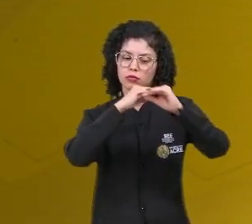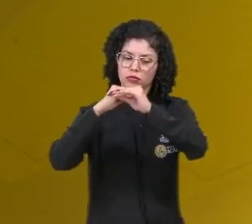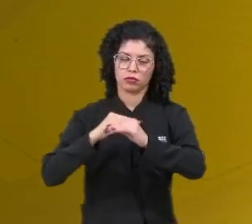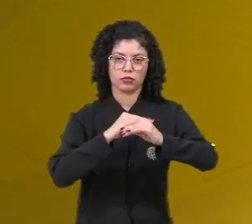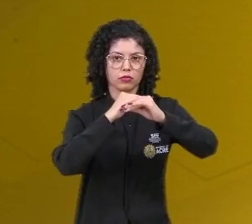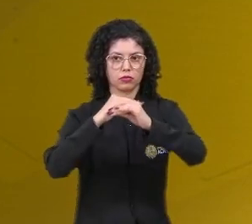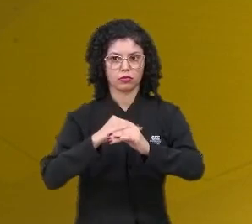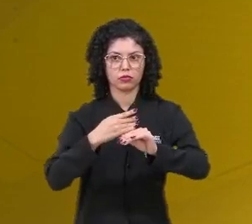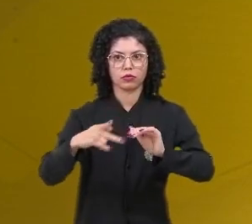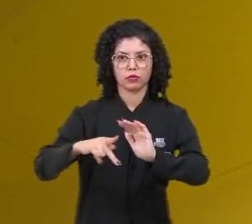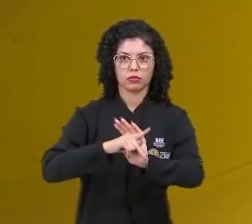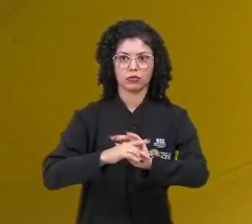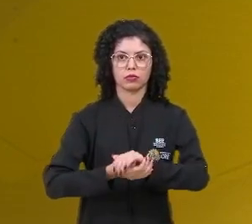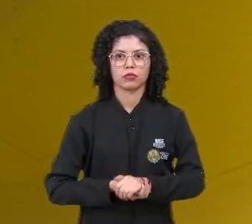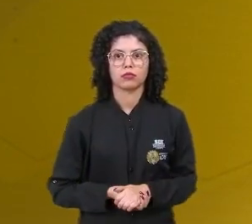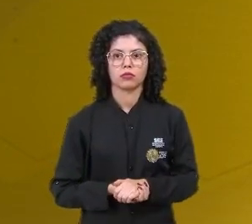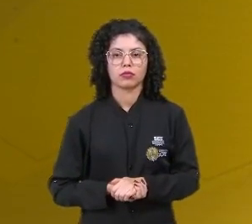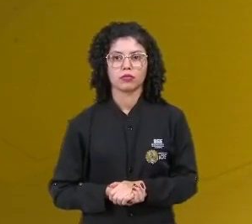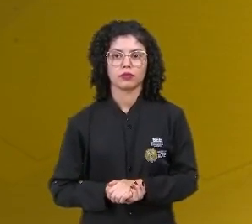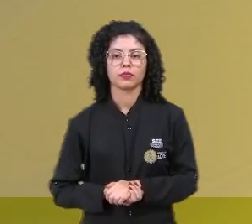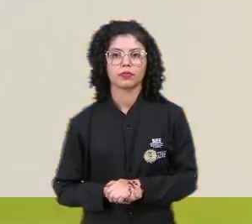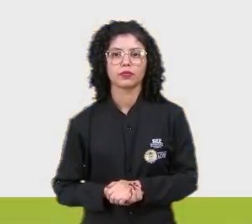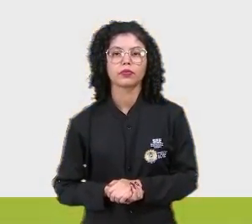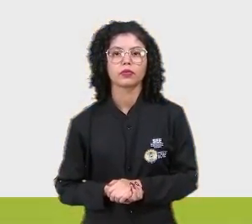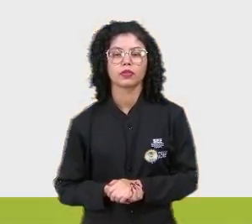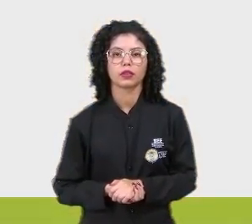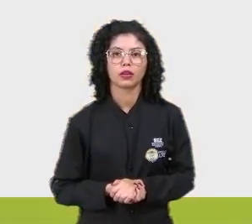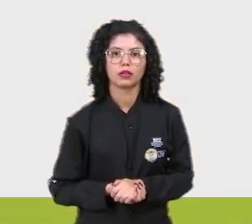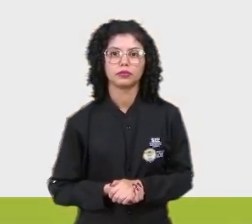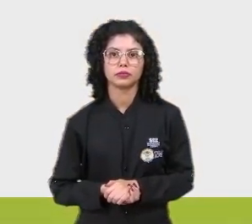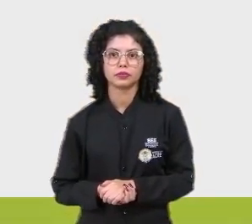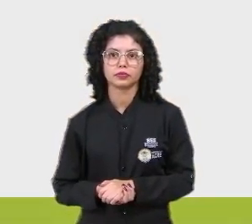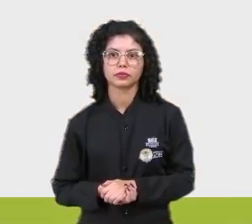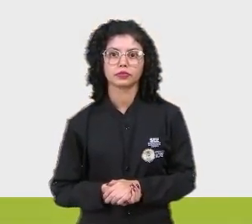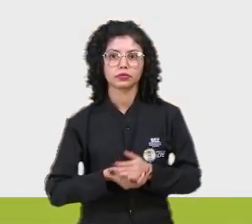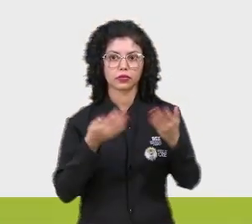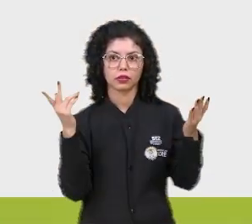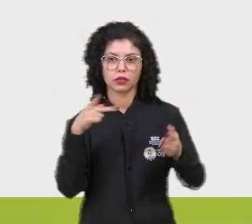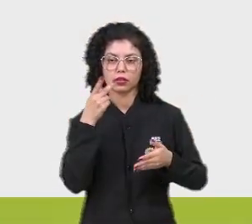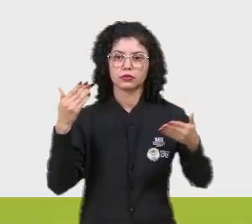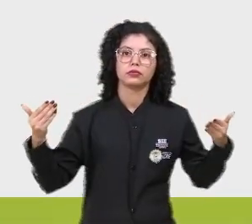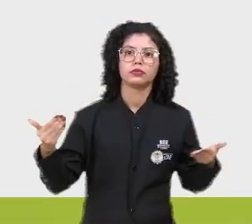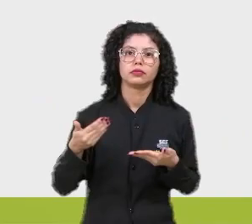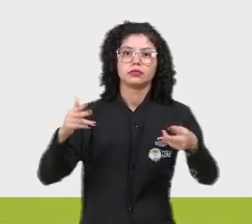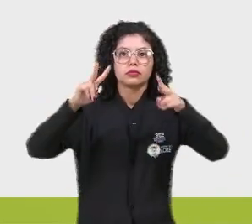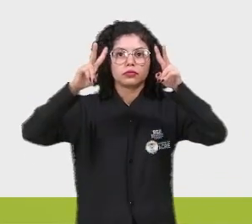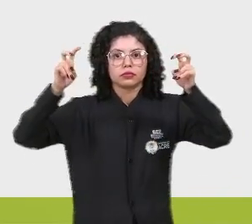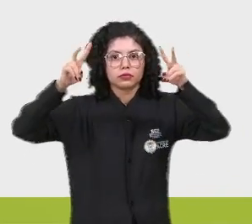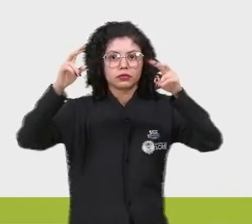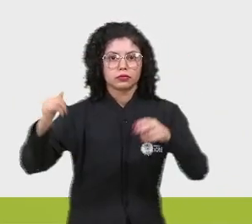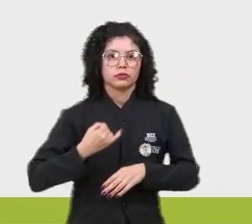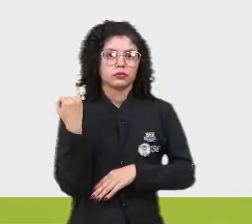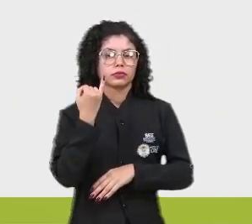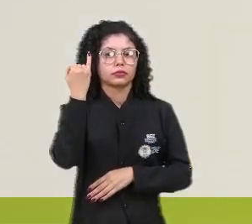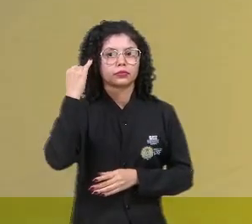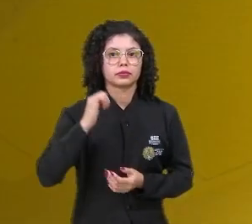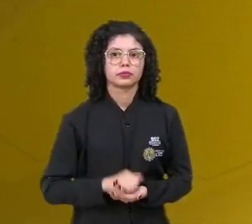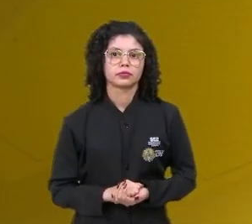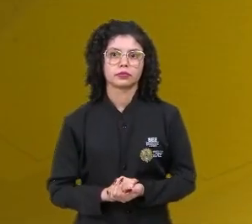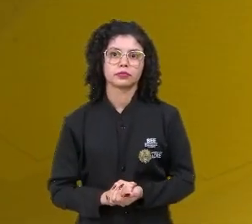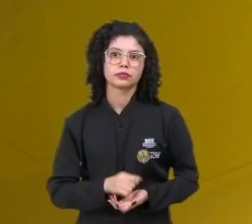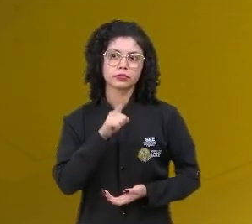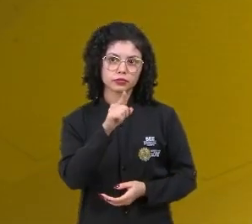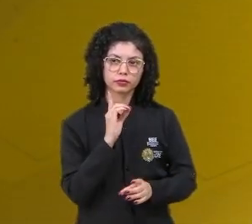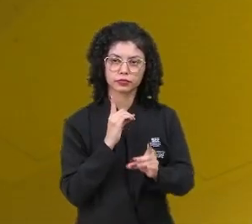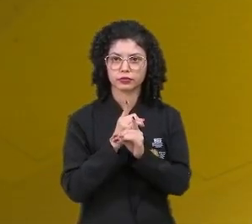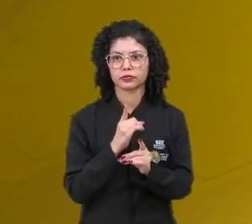iguais entre si. Próximo, por favor. Vamos falar agora de um assunto bem importante que você